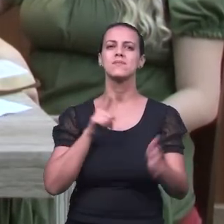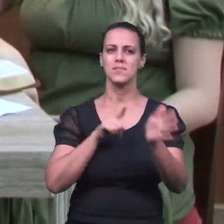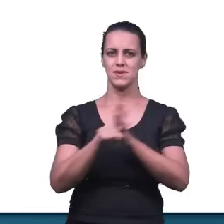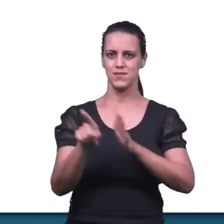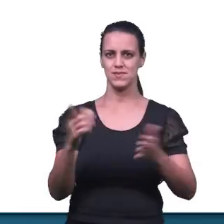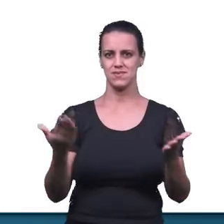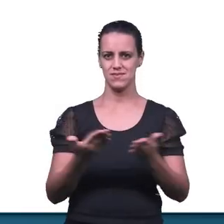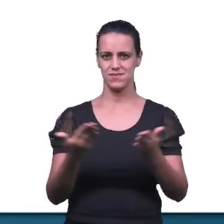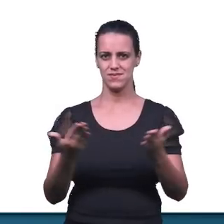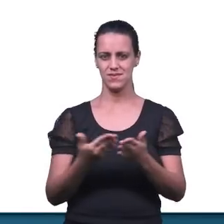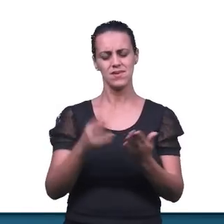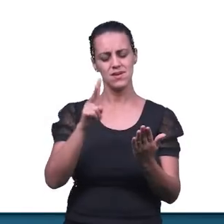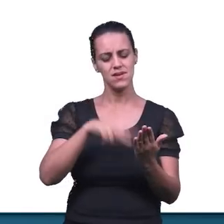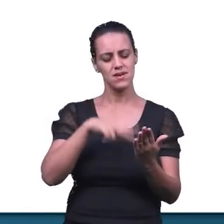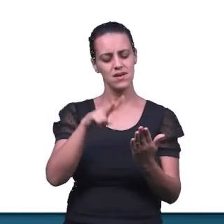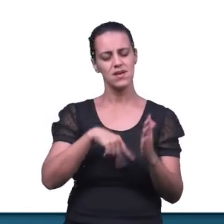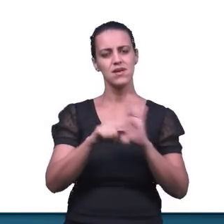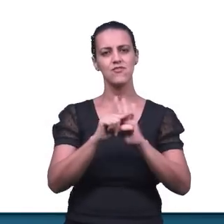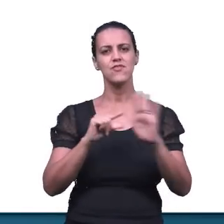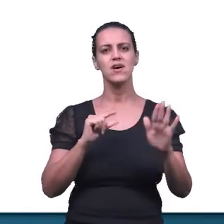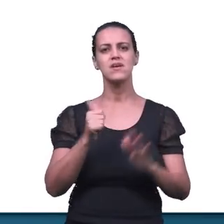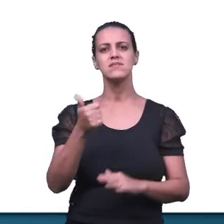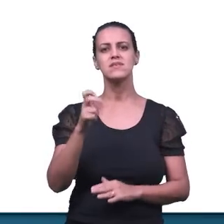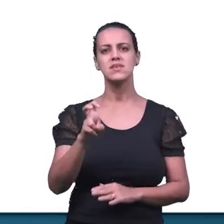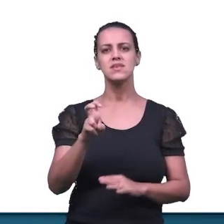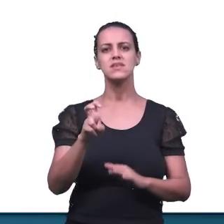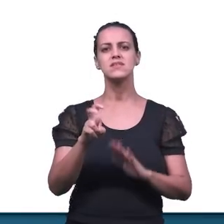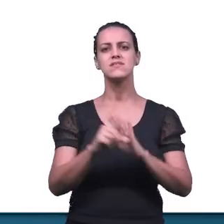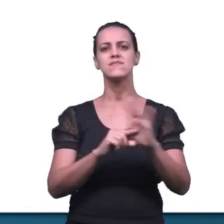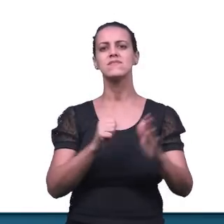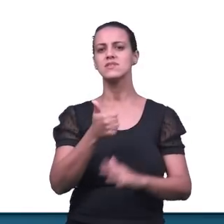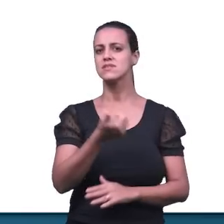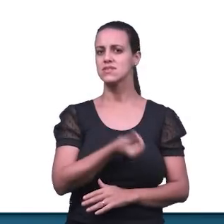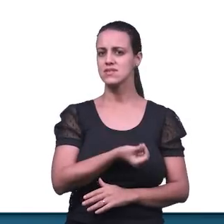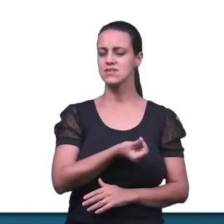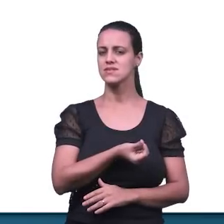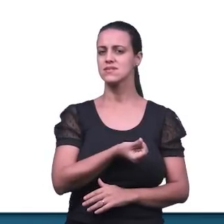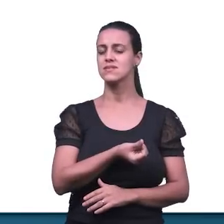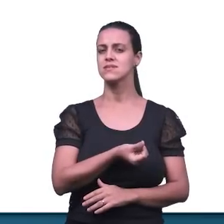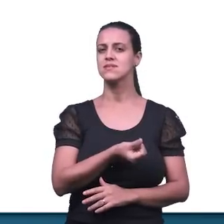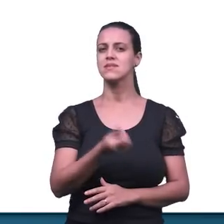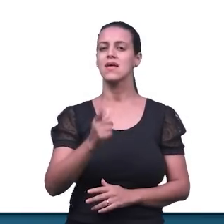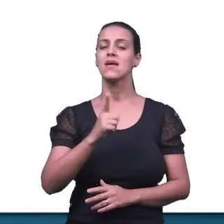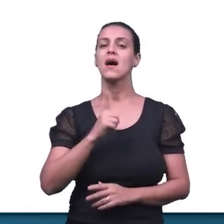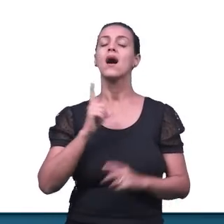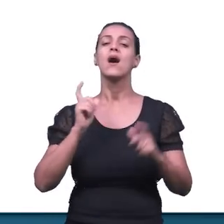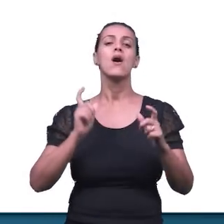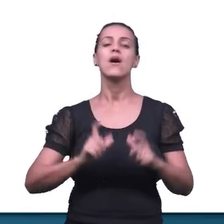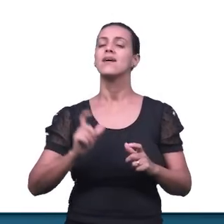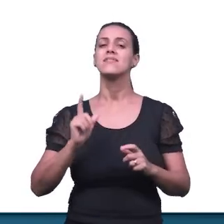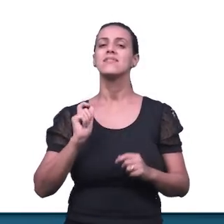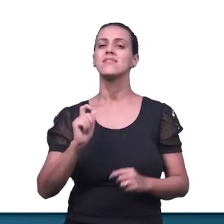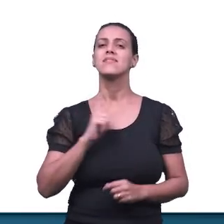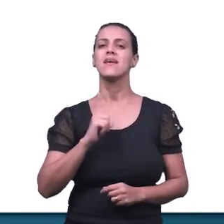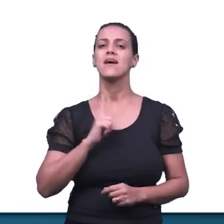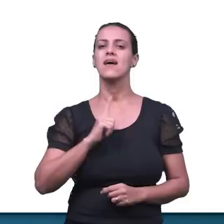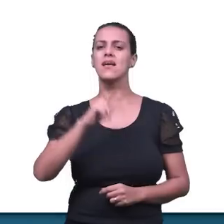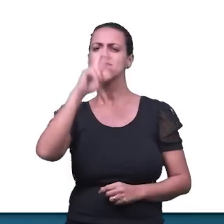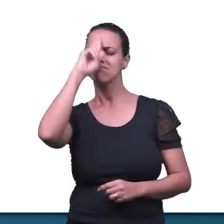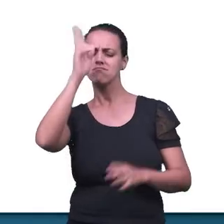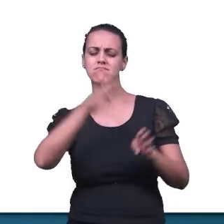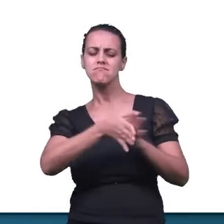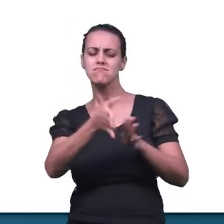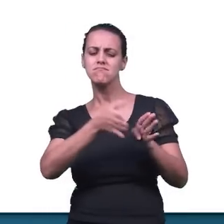então, queridos. Lendo os versos 15 e 16, onde podemos encontrar a advertência